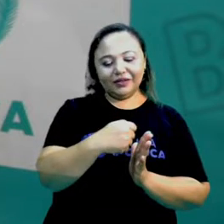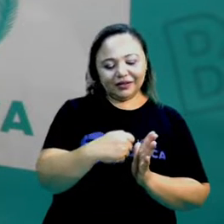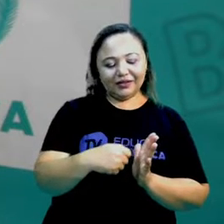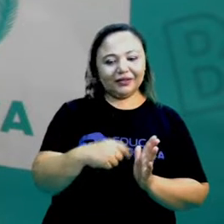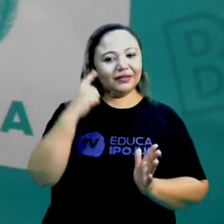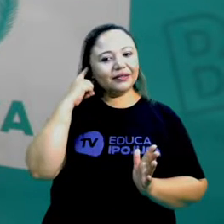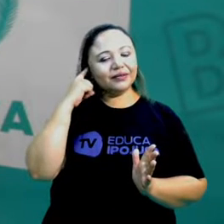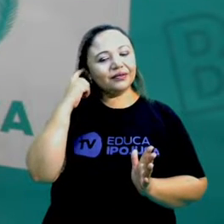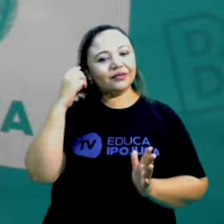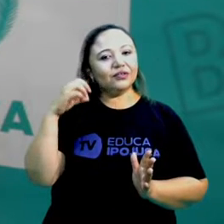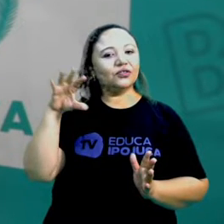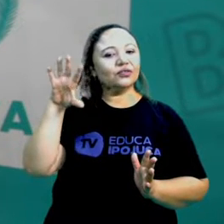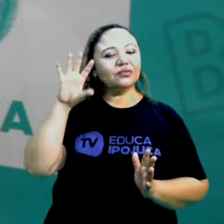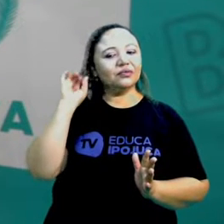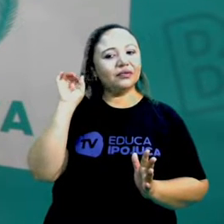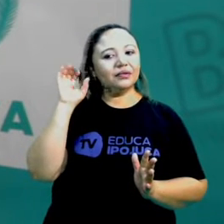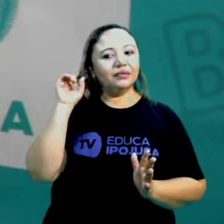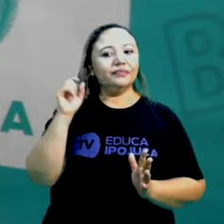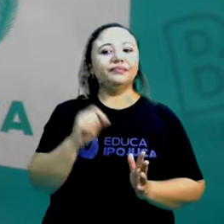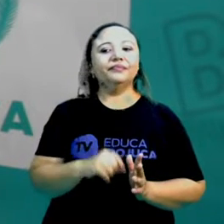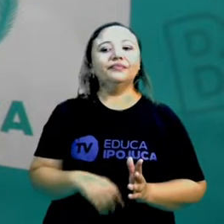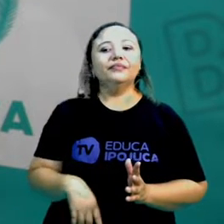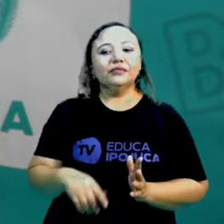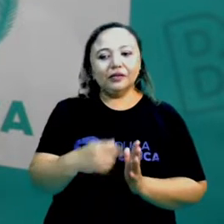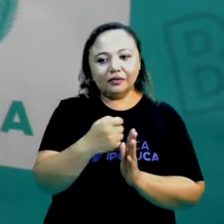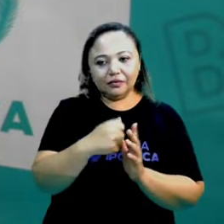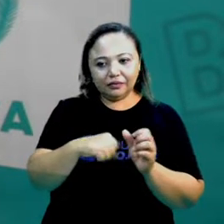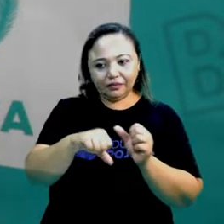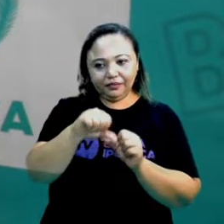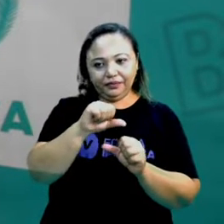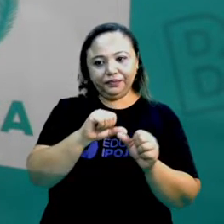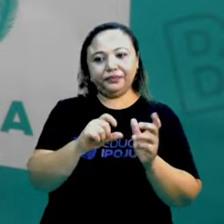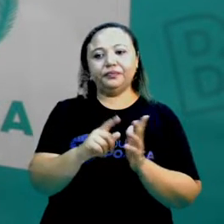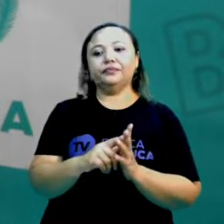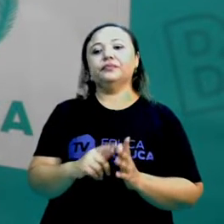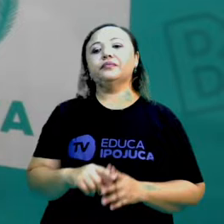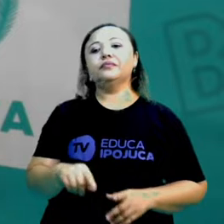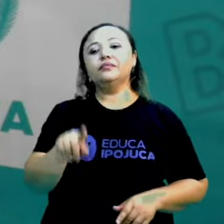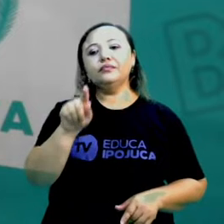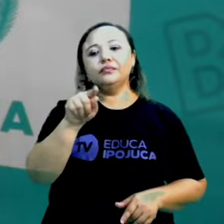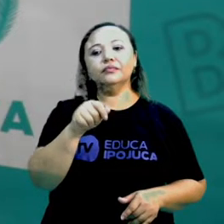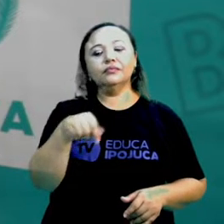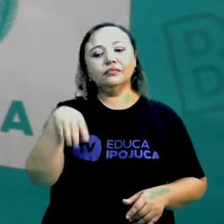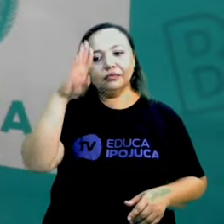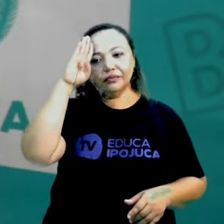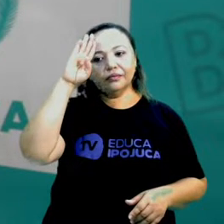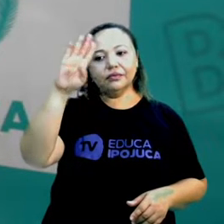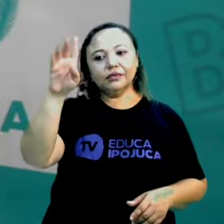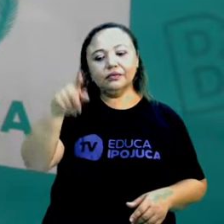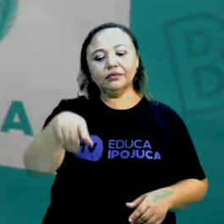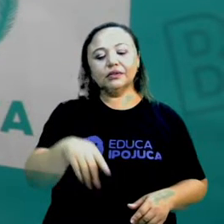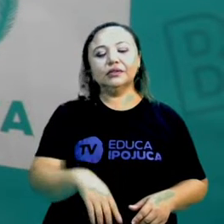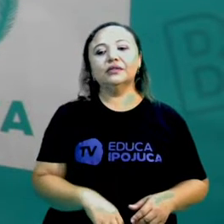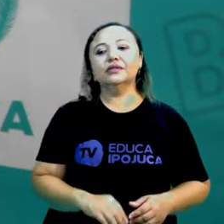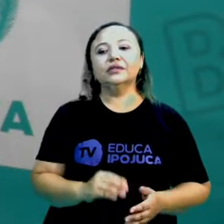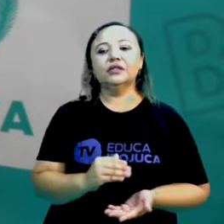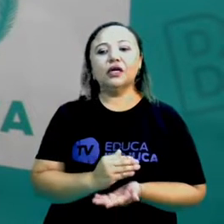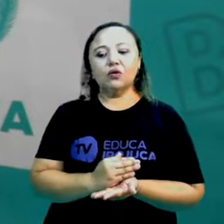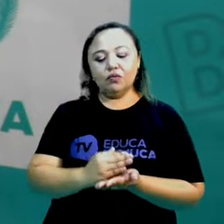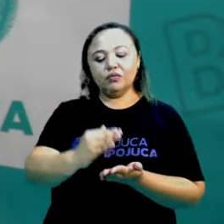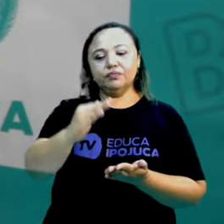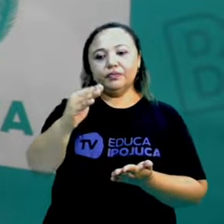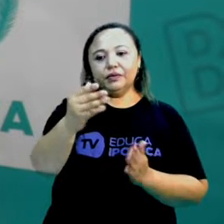principalmente vocês que estão na faixa etária da alfabetização, de aprender a ler e